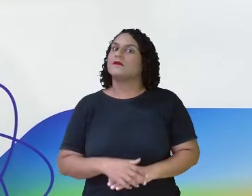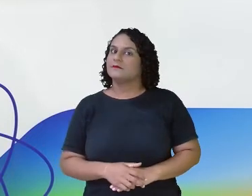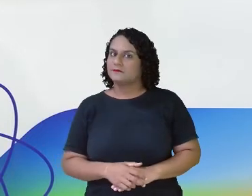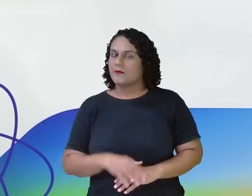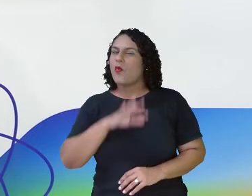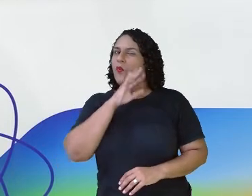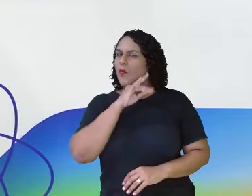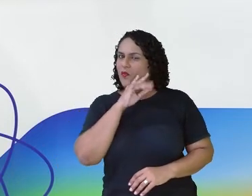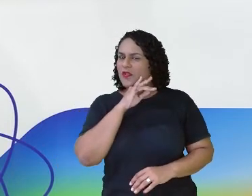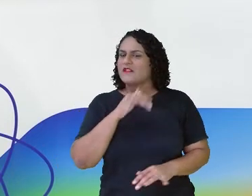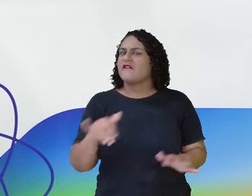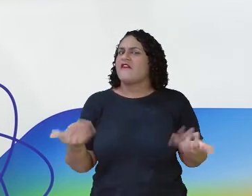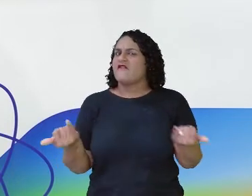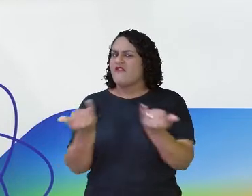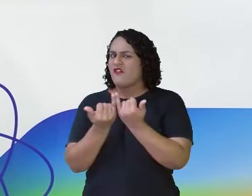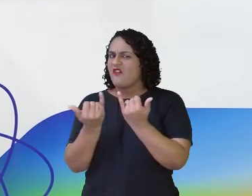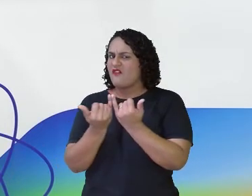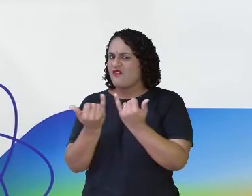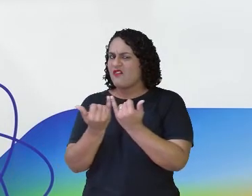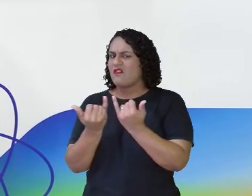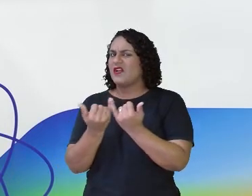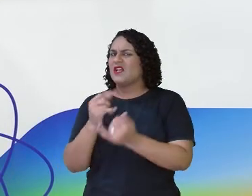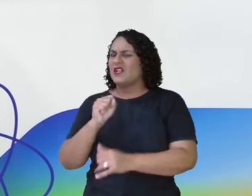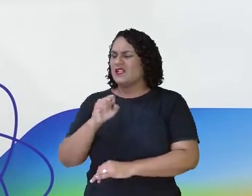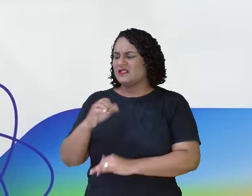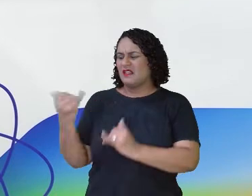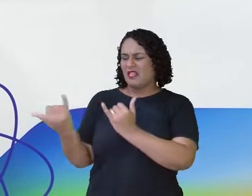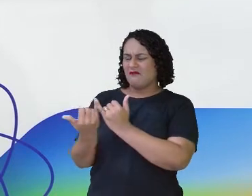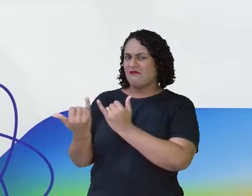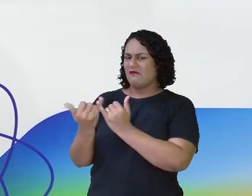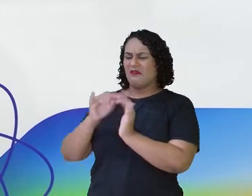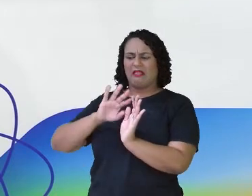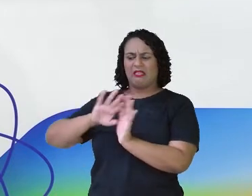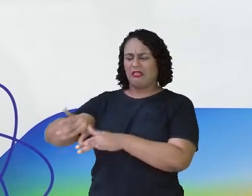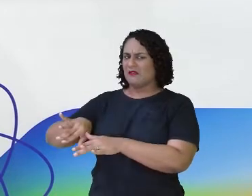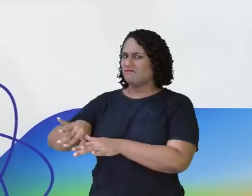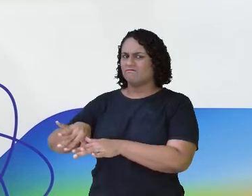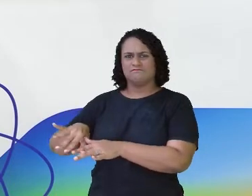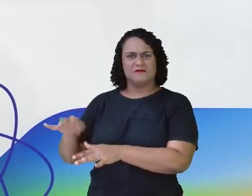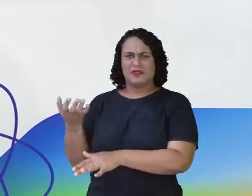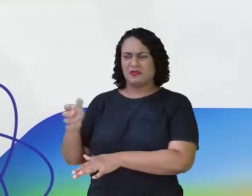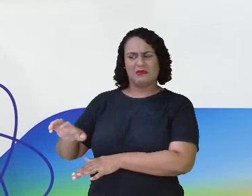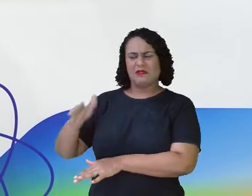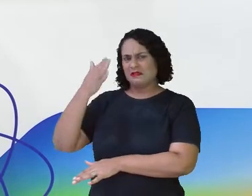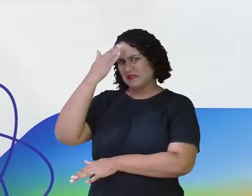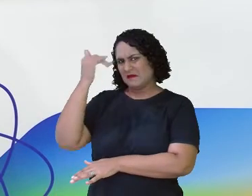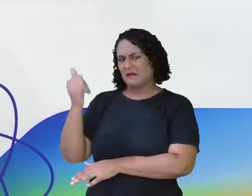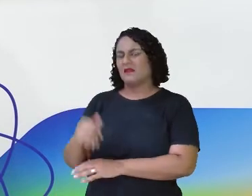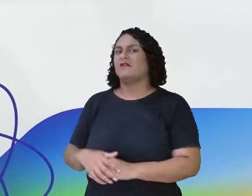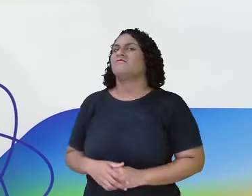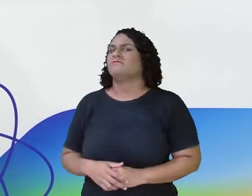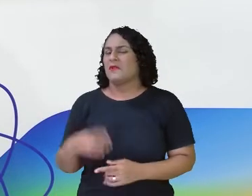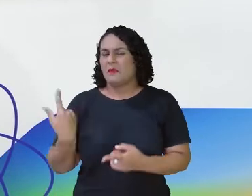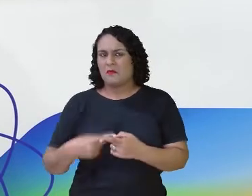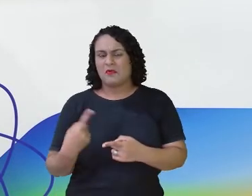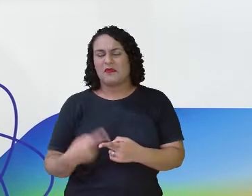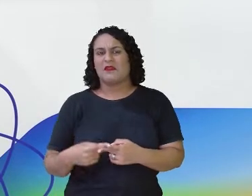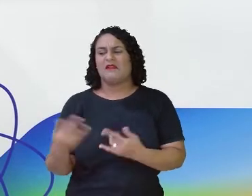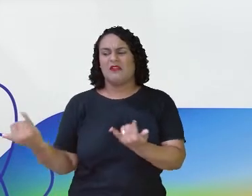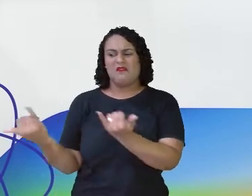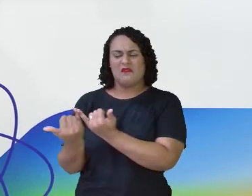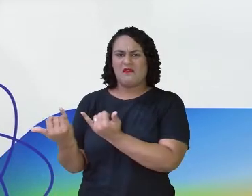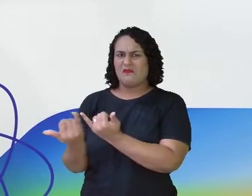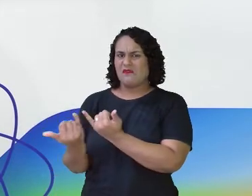né? Aí tem que ter cuidado, tá? Se alguém te conta uma coisa de alguém, é melhor nem contar nada pra ninguém. Porque esse negócio de contar um conto, aumentar um ponto, falando dos outros,